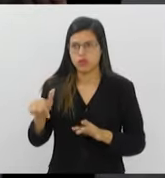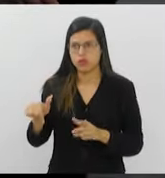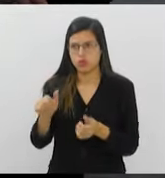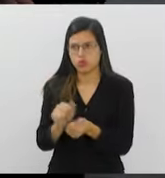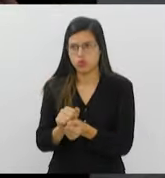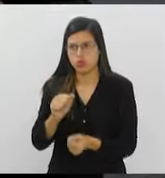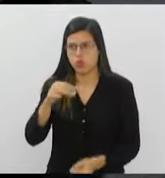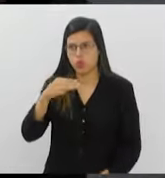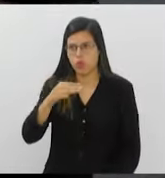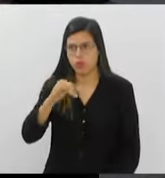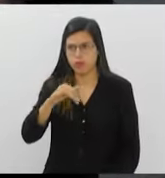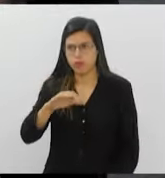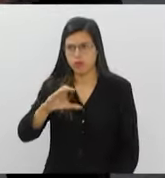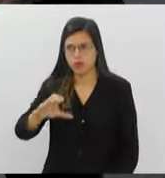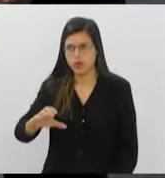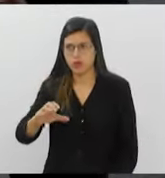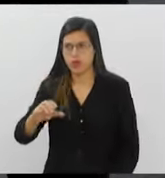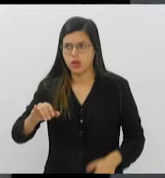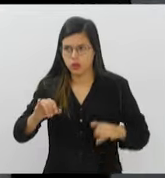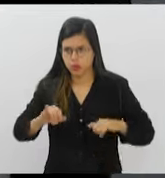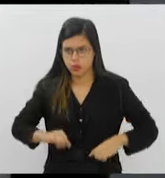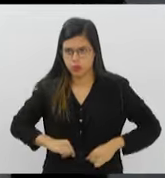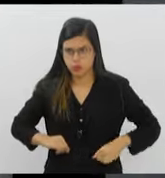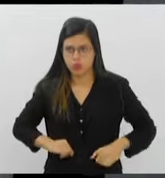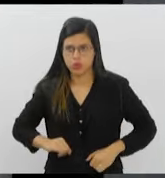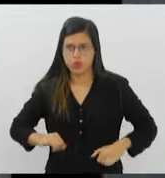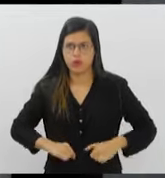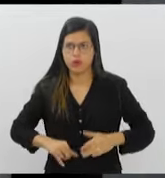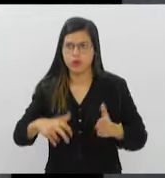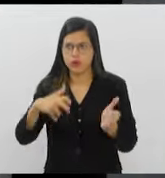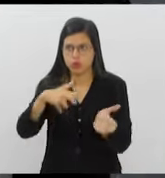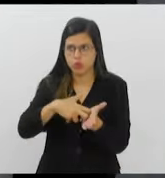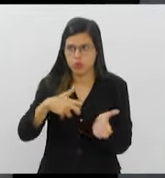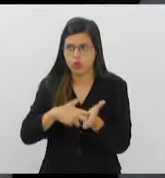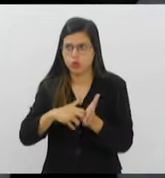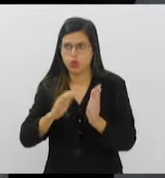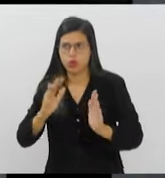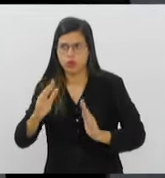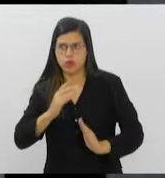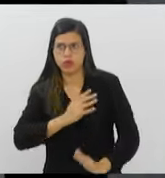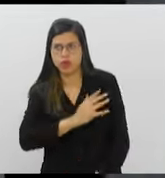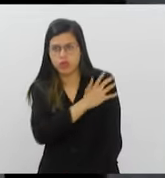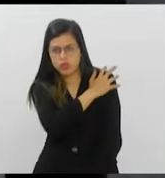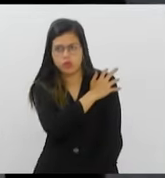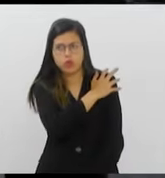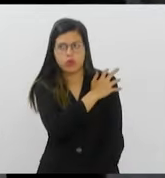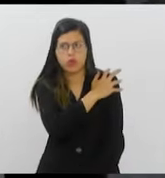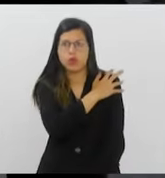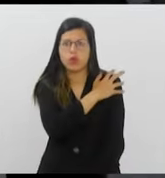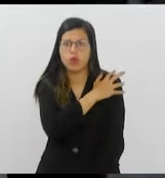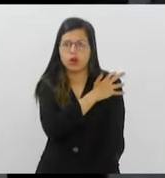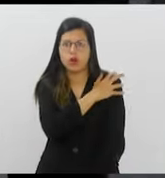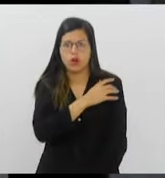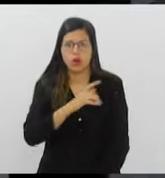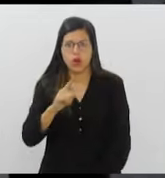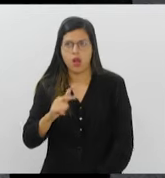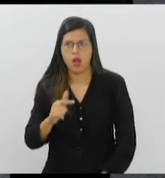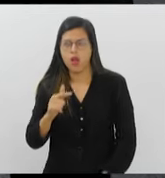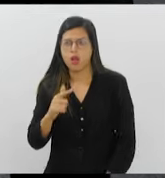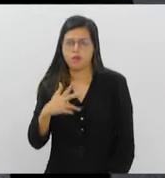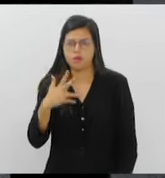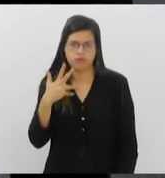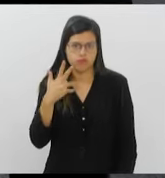Mink, que sofreu tortura nesse processo de ditadura militar e foi um grande resistente, um